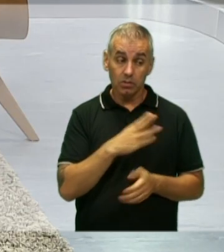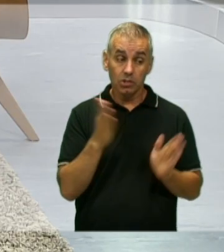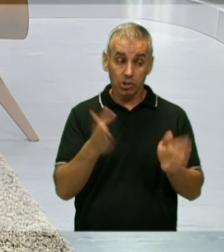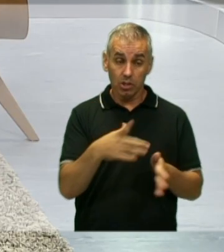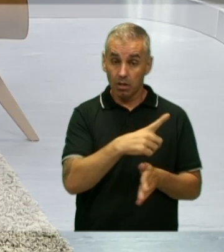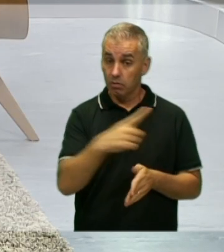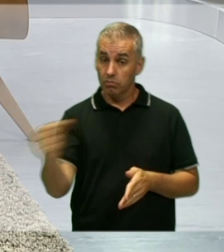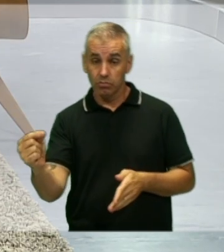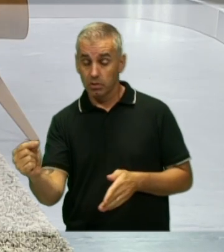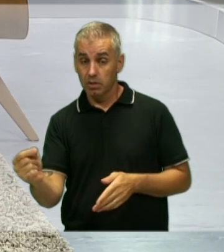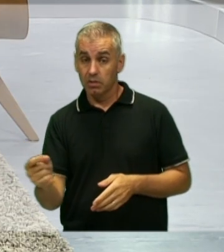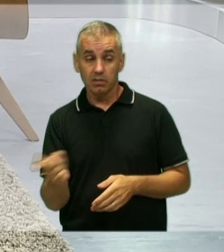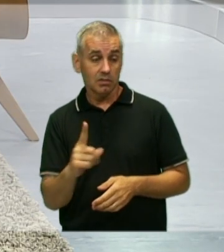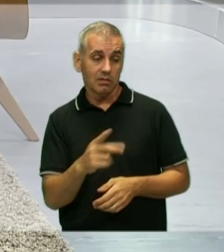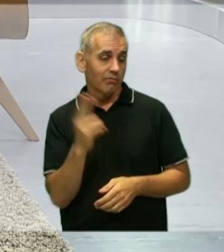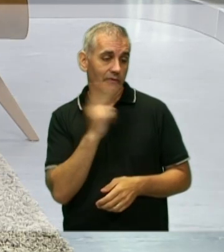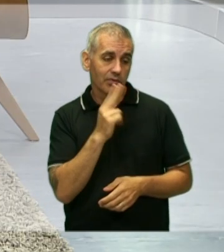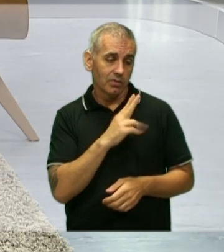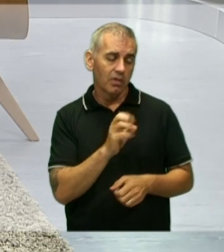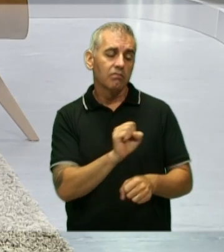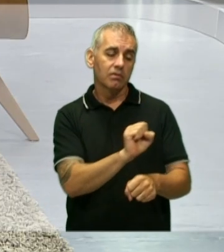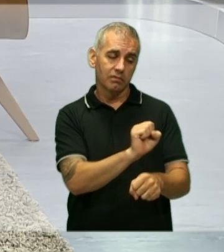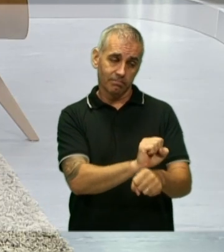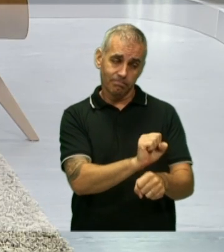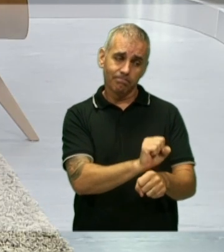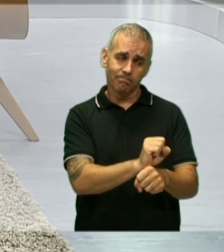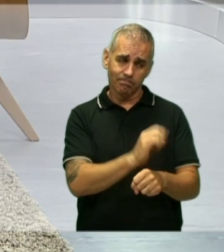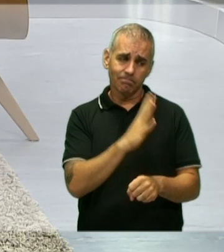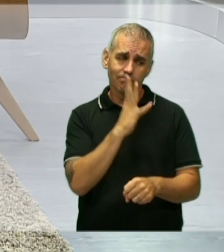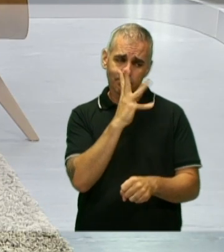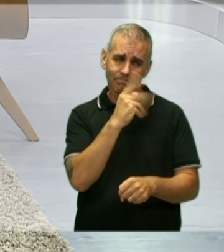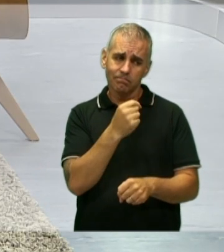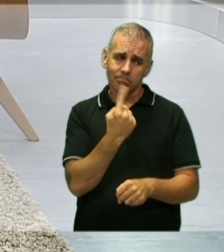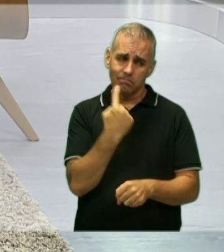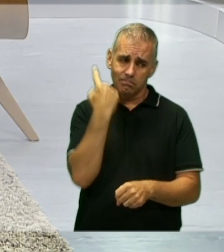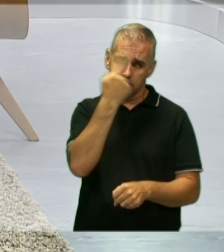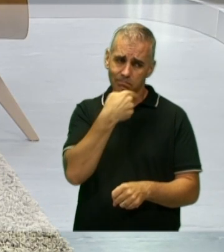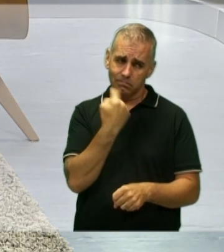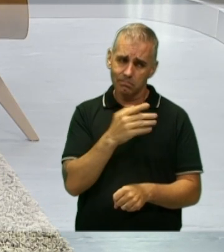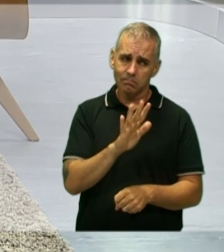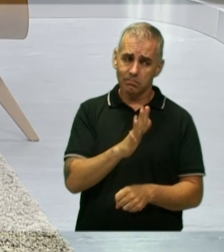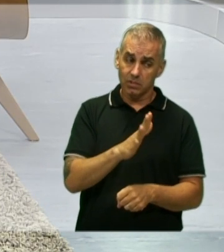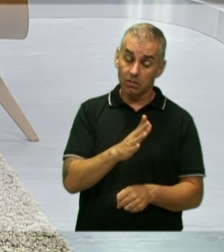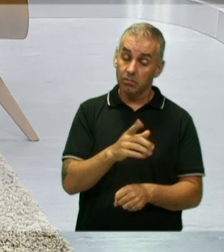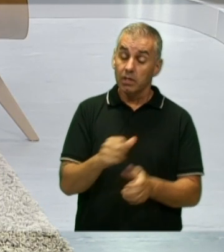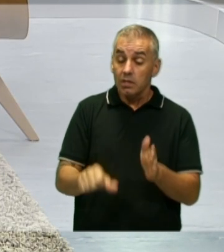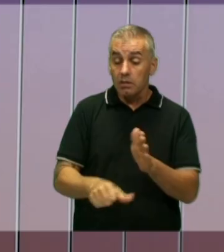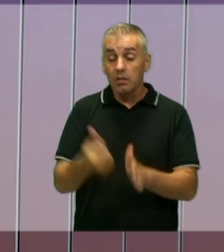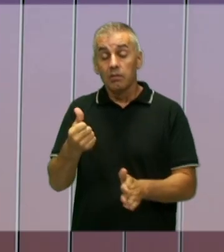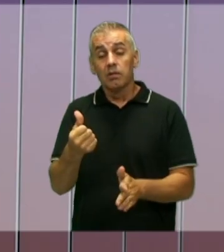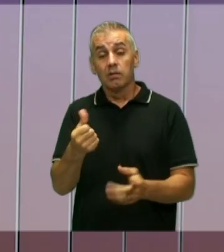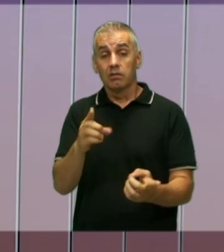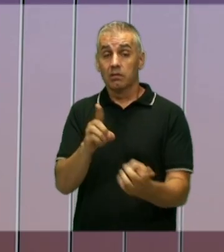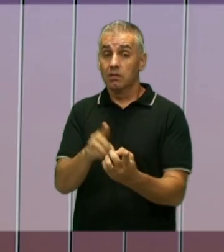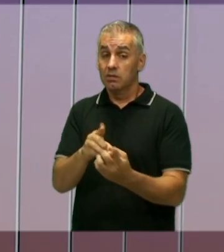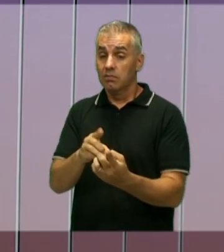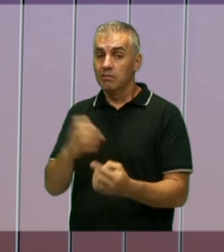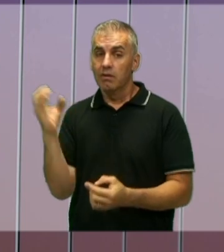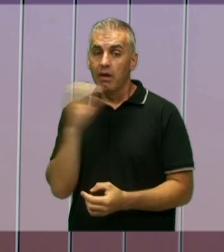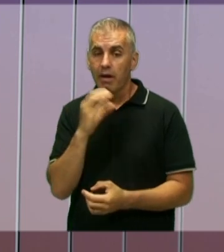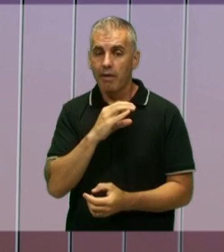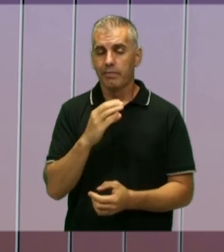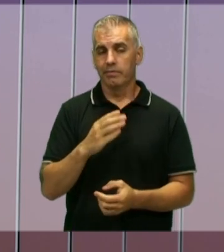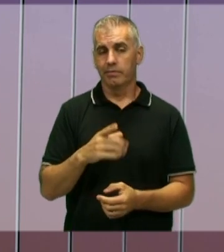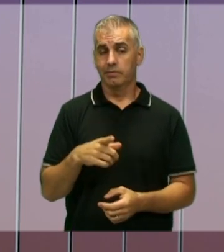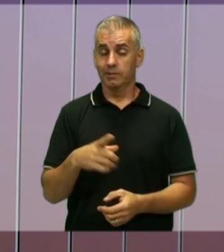se não for uma emergência, pode aguardar aí, porque vai demorar ali 1 hora, 2 horas, 6 horas, mas que a pessoa passe por essa triagem rápida. Então foi